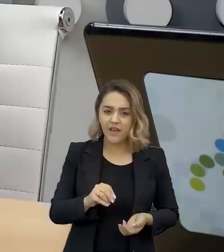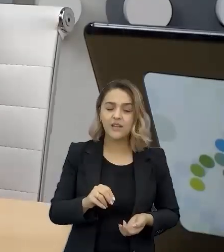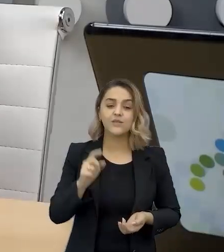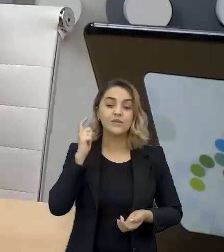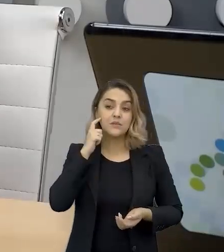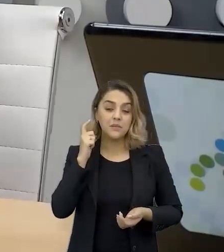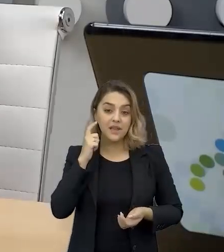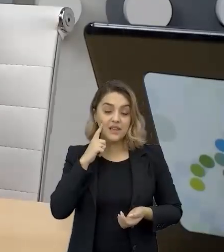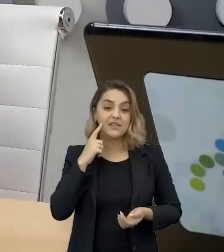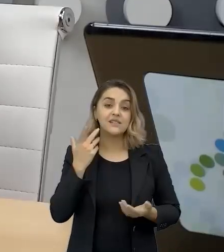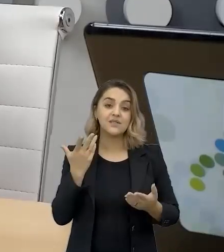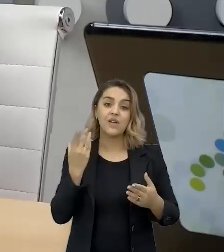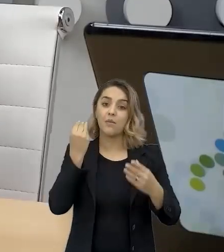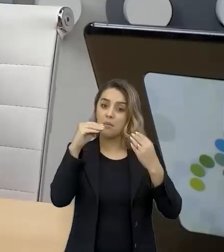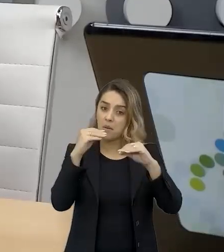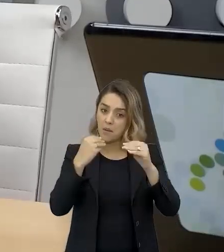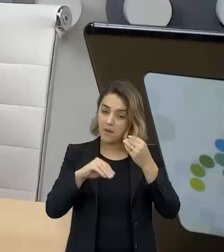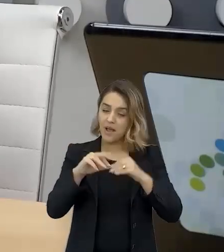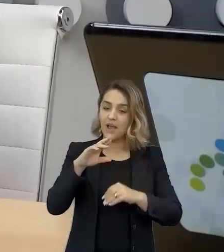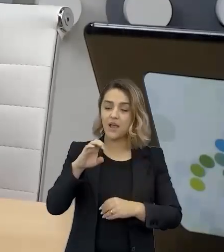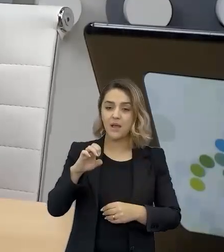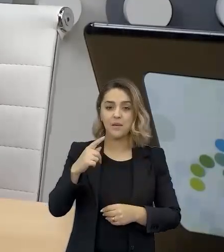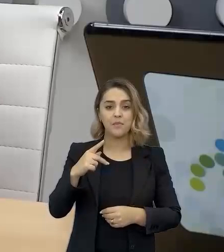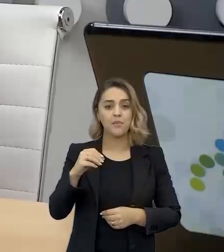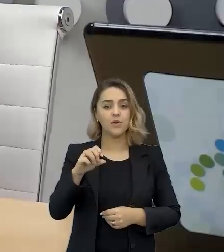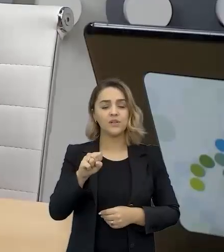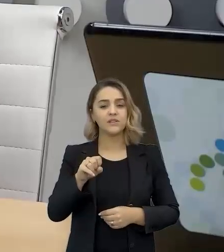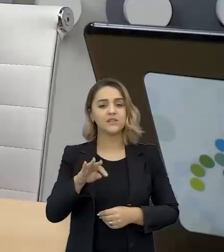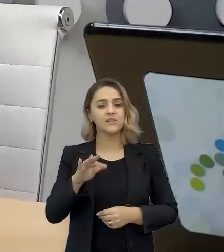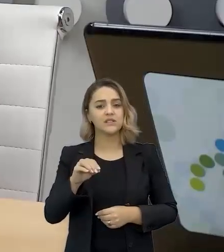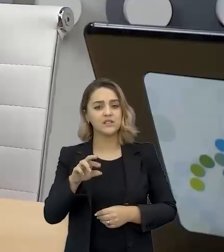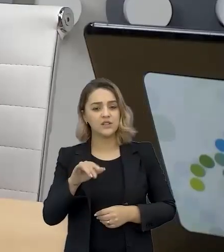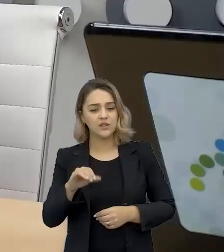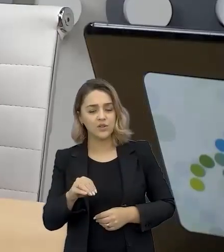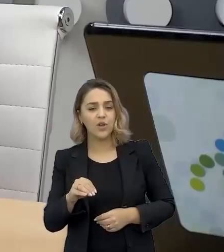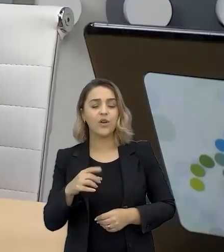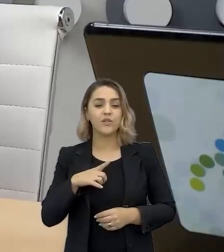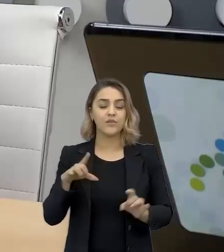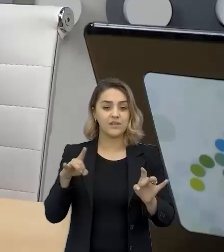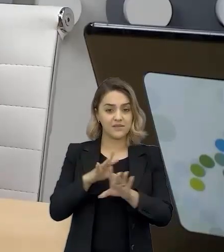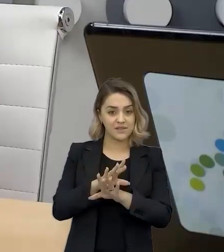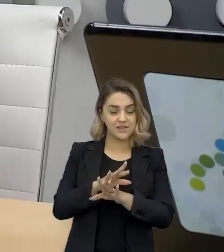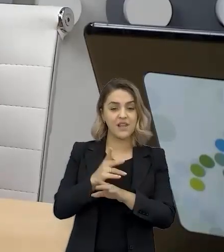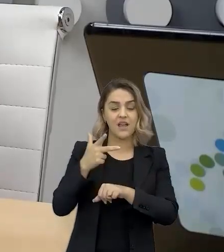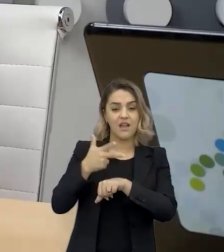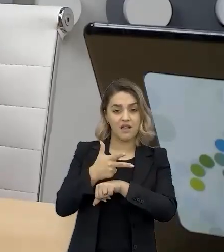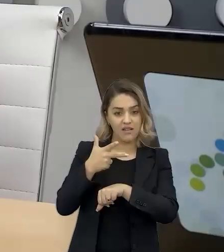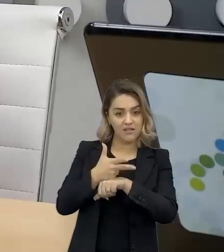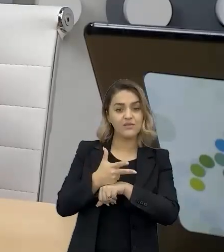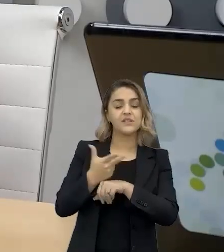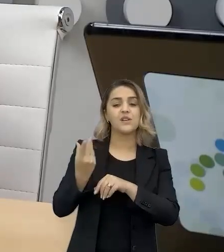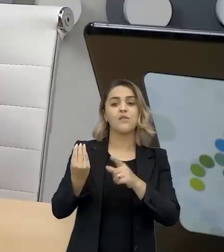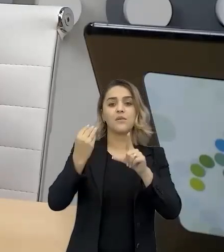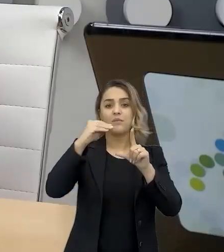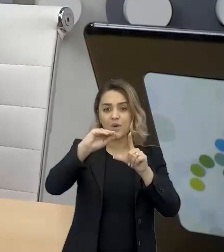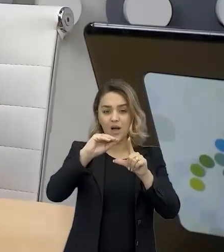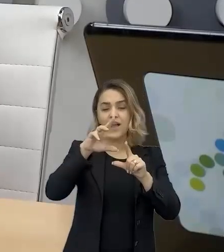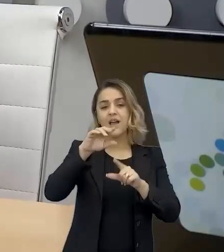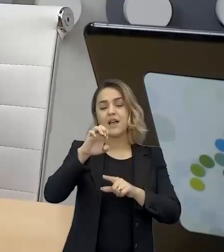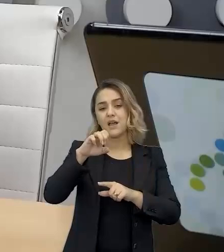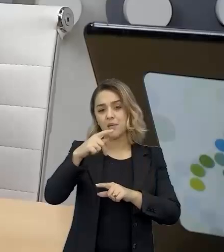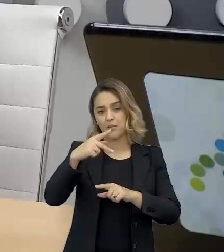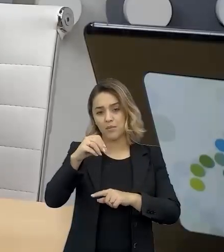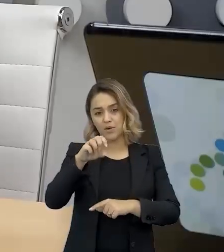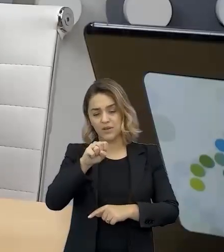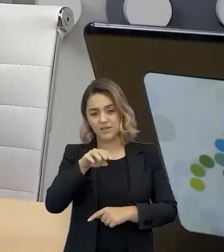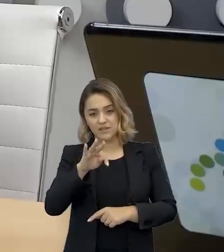lá no repositório depois, assim que passar a nossa gravação aqui, ela vai já pro repositório, tá bom, gente? Fica disponível lá. Tem